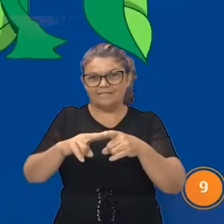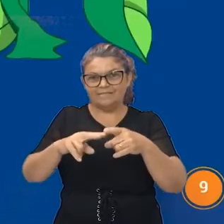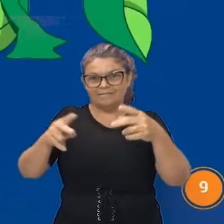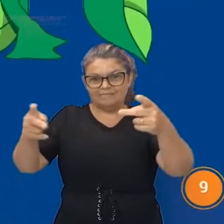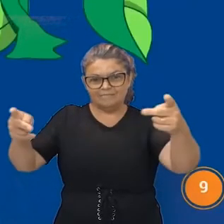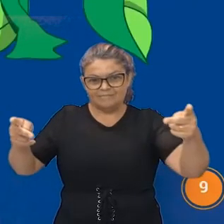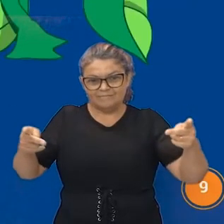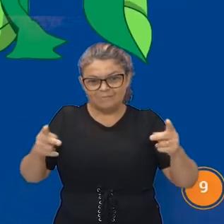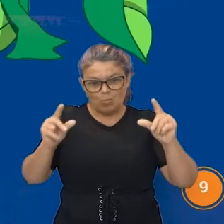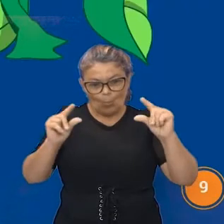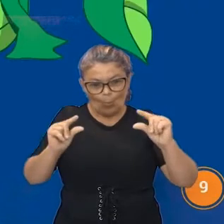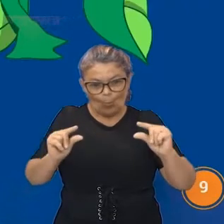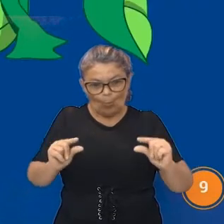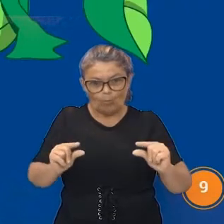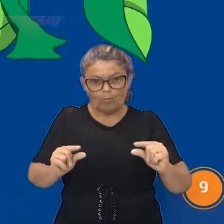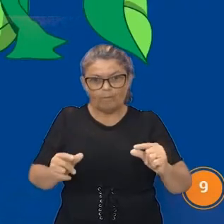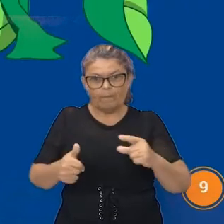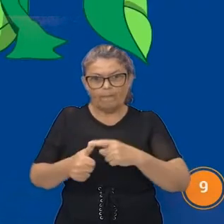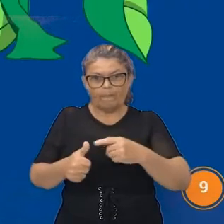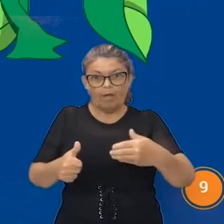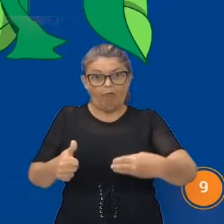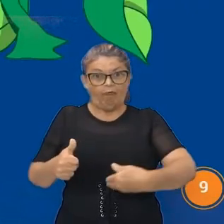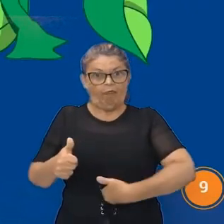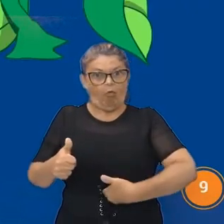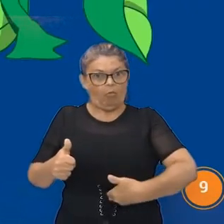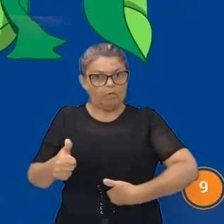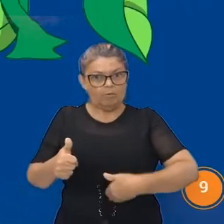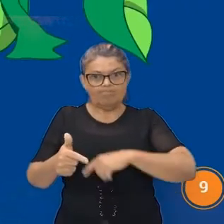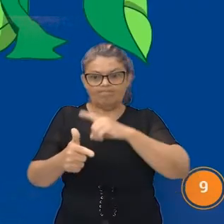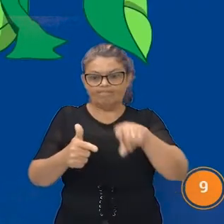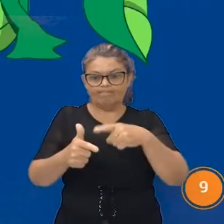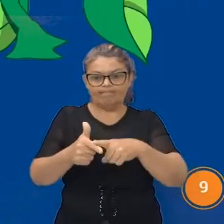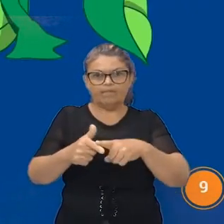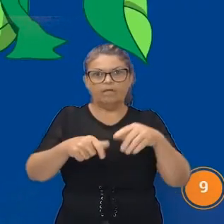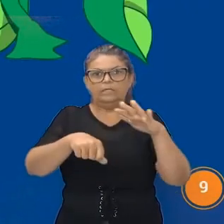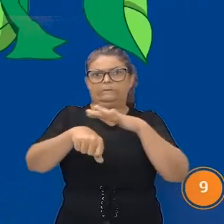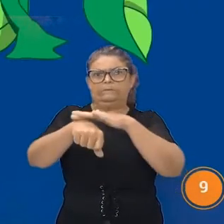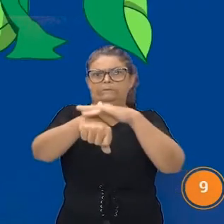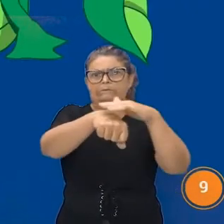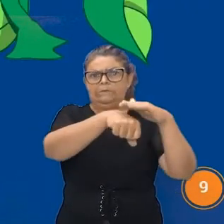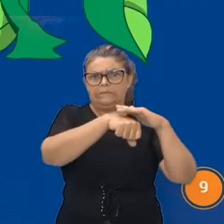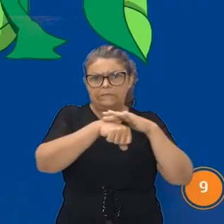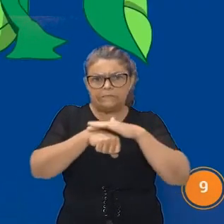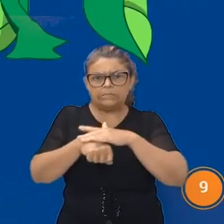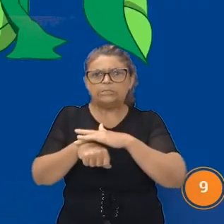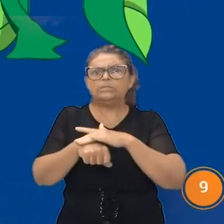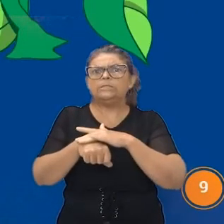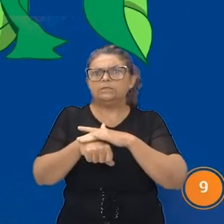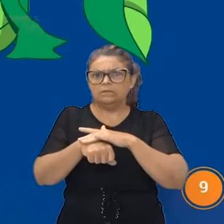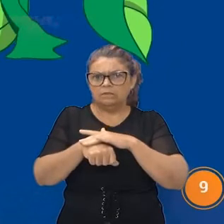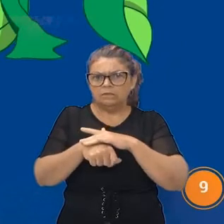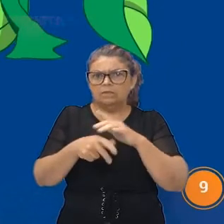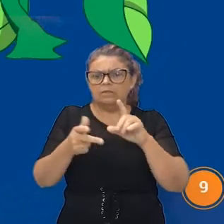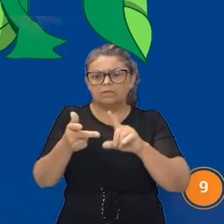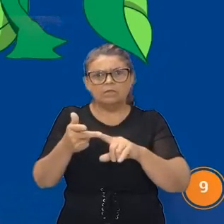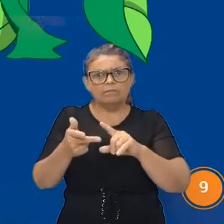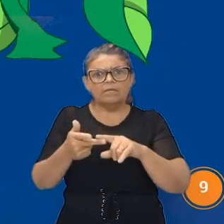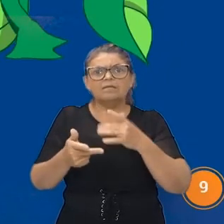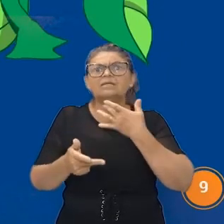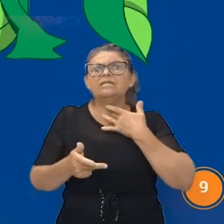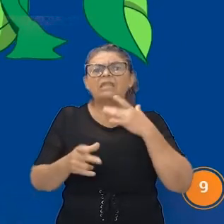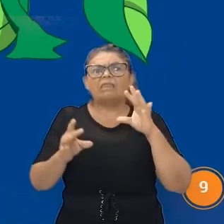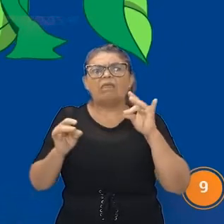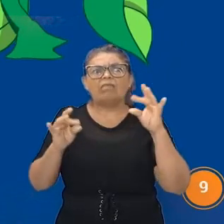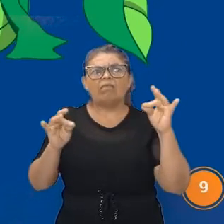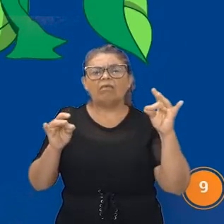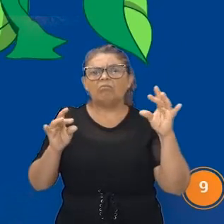monstrinho marinho? A fome, a doença e a sede nos navios. Por quê? Porque você